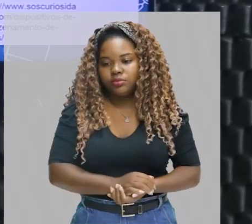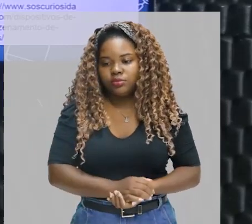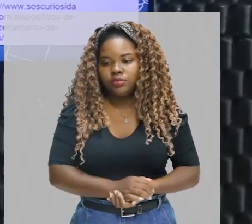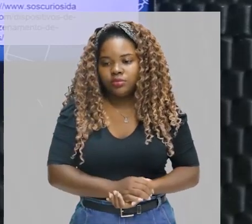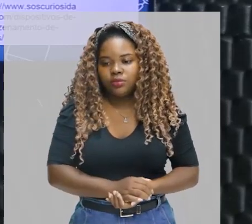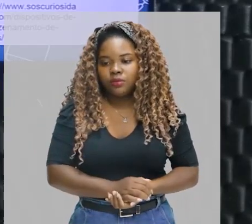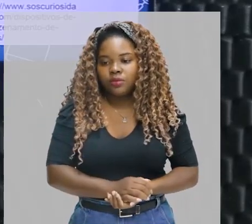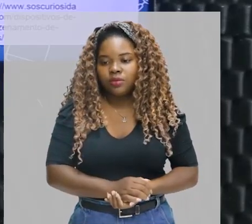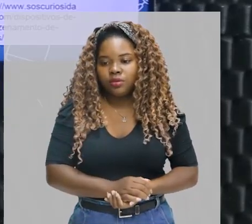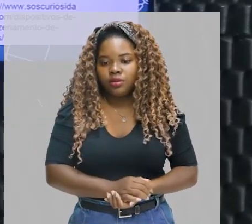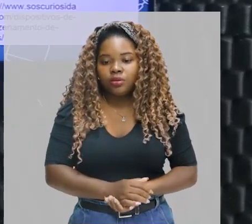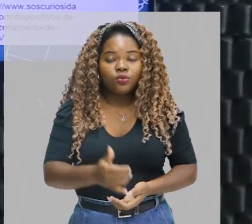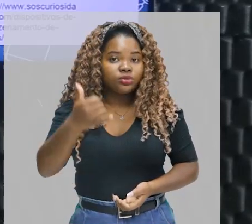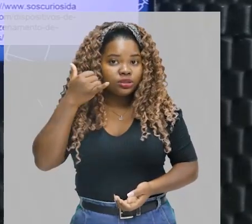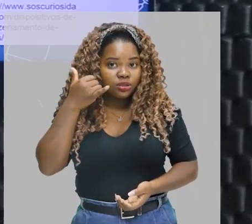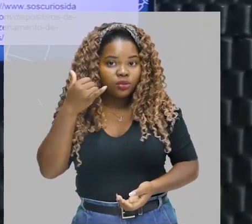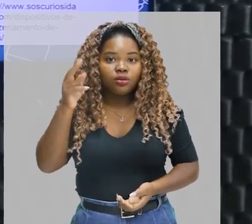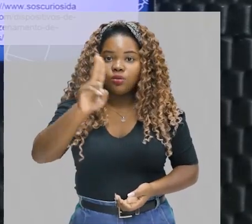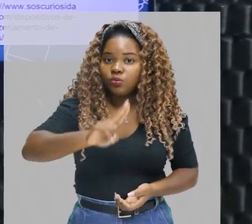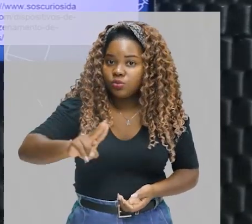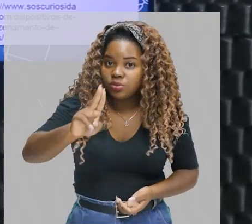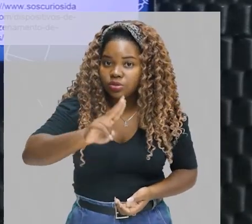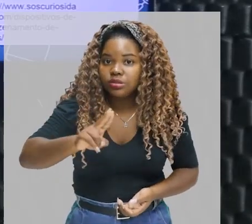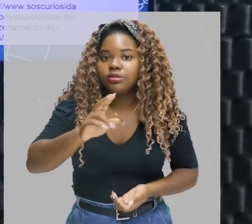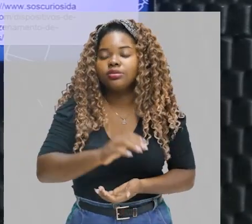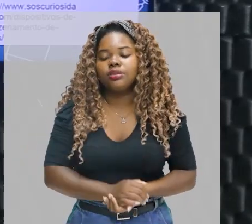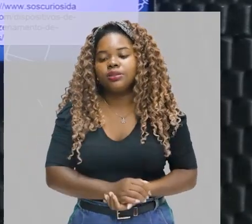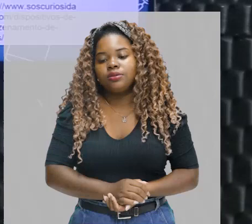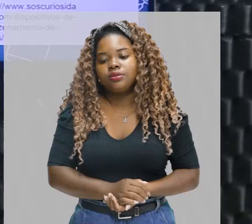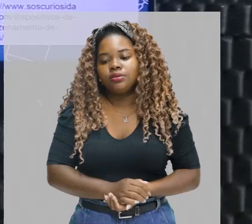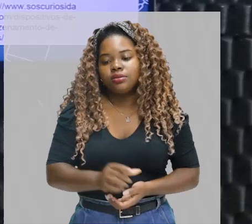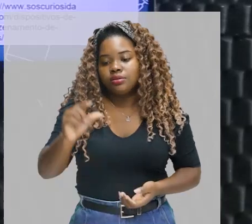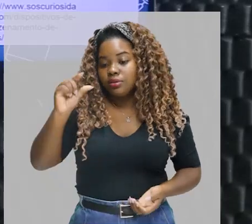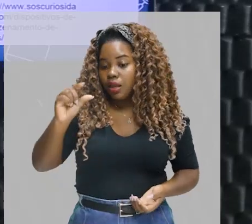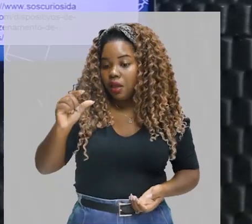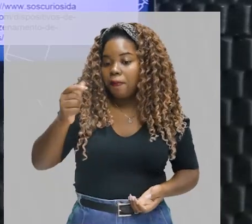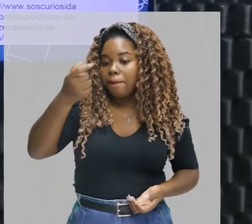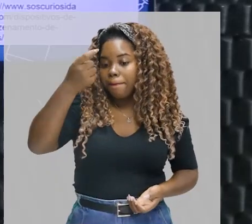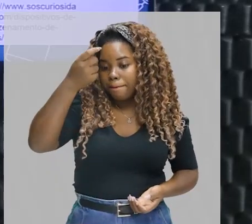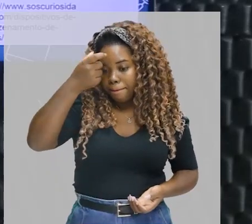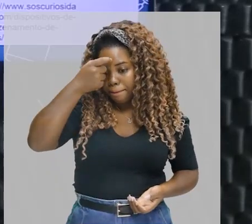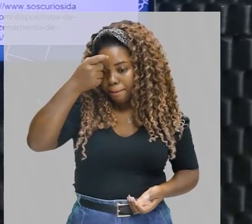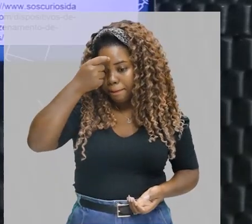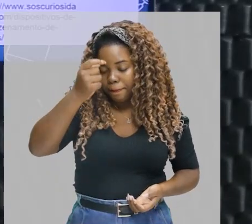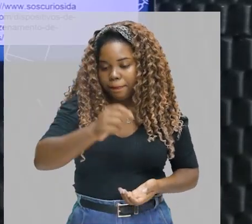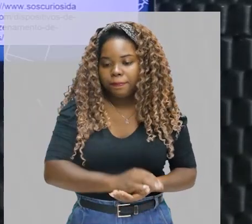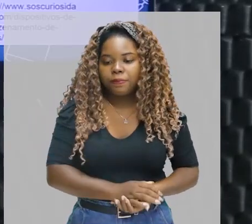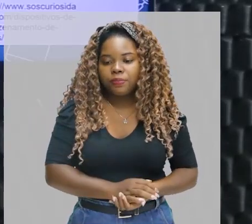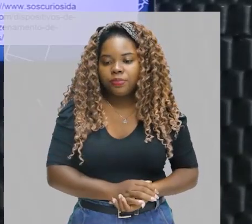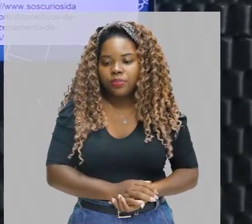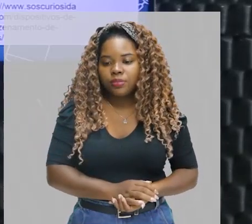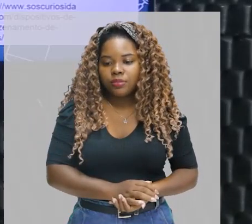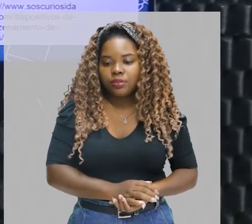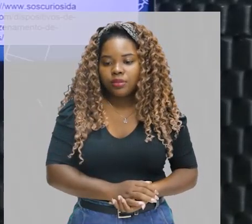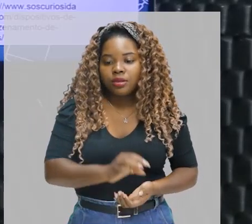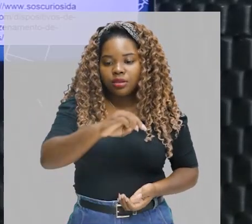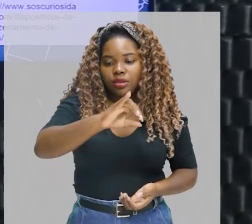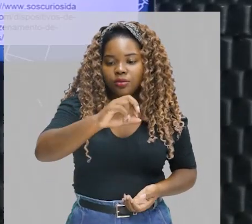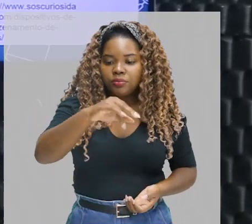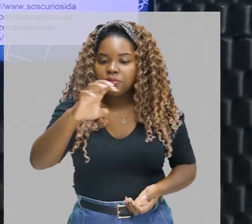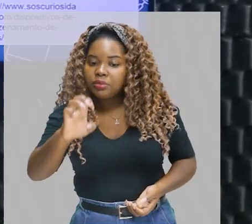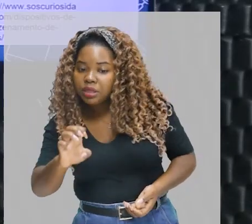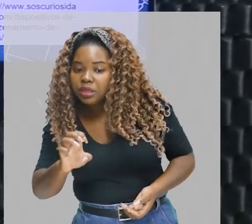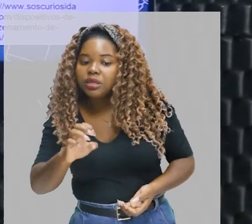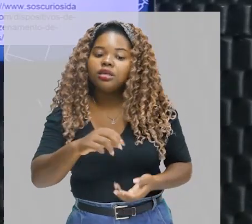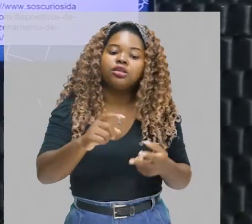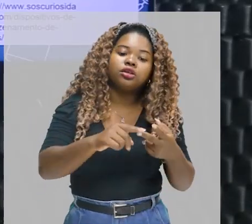vocês, ele utiliza esse tipo de informação. Esse é o cartãozinho, né? Tem um cartão, tem um mini, tem um micro, tem um